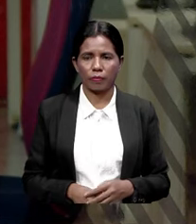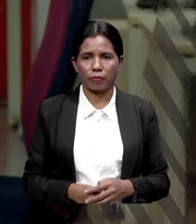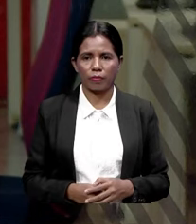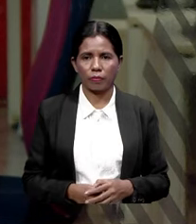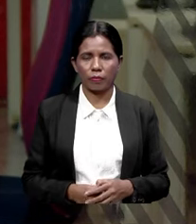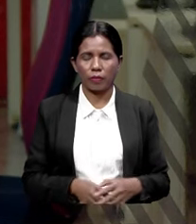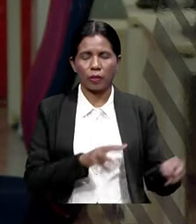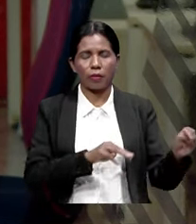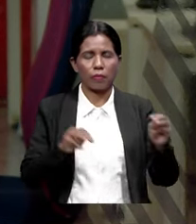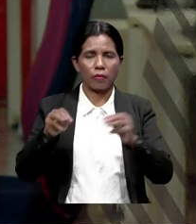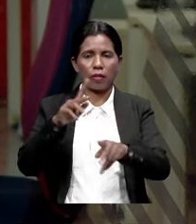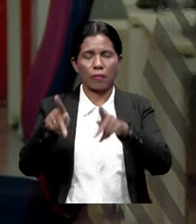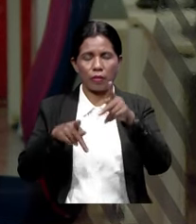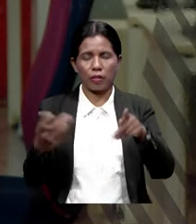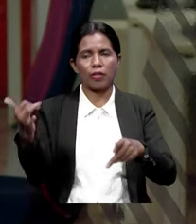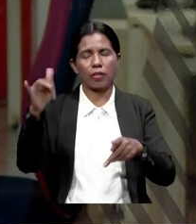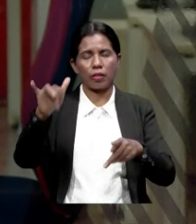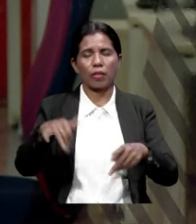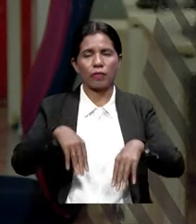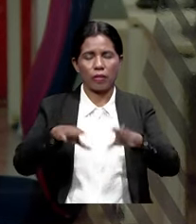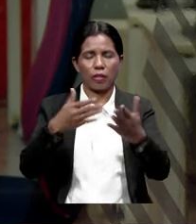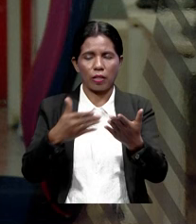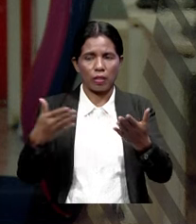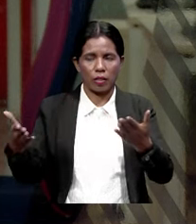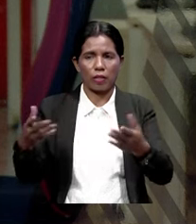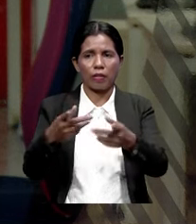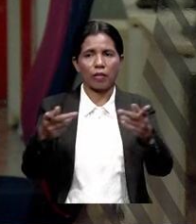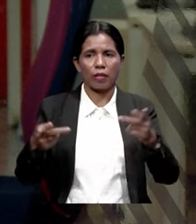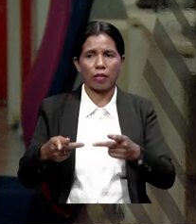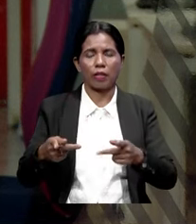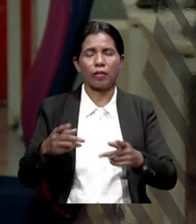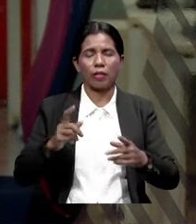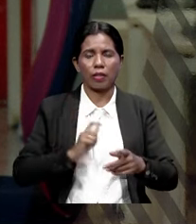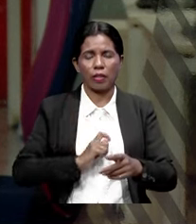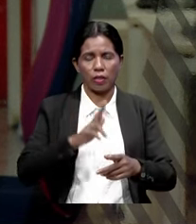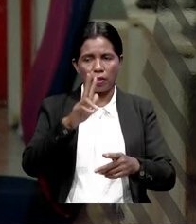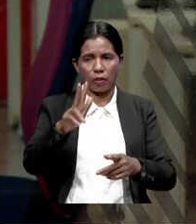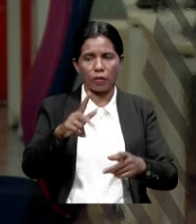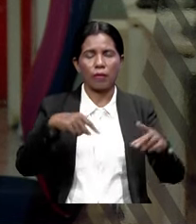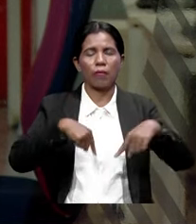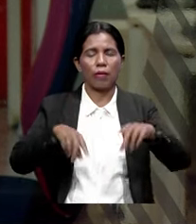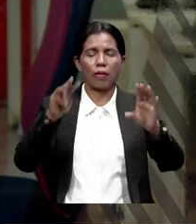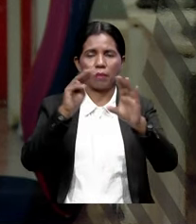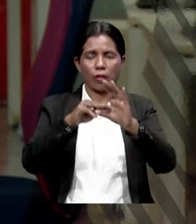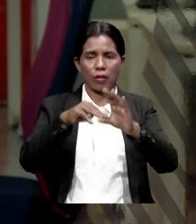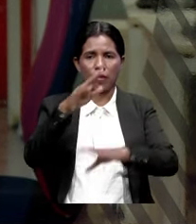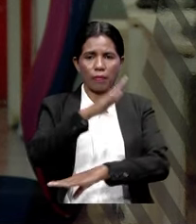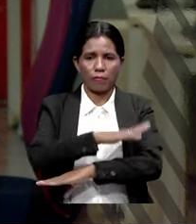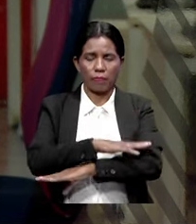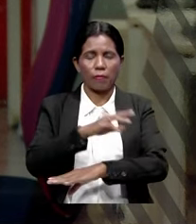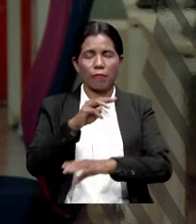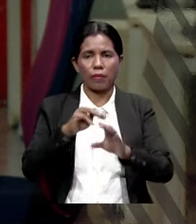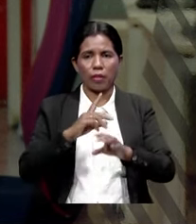Guvernu muda vendedor sira nebe durante ne fang sesang ia redores uma ada tasetolu ba mercado malewana.